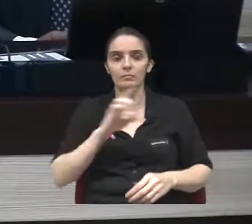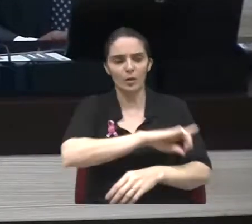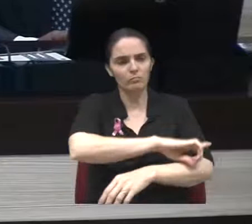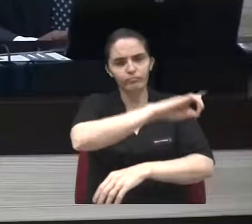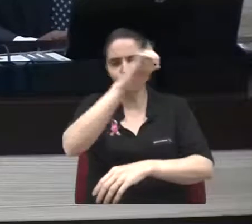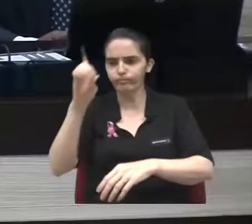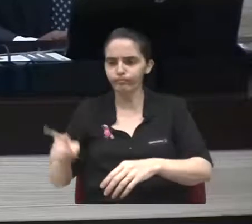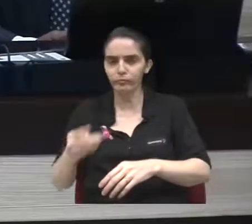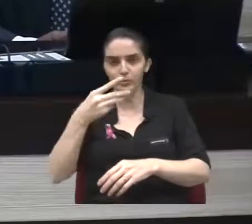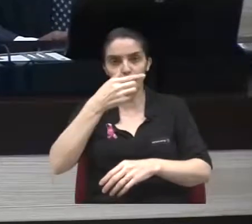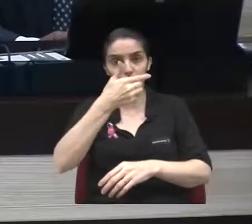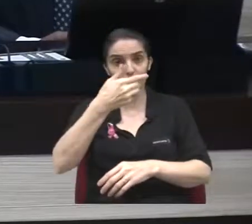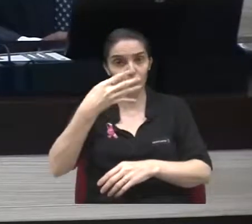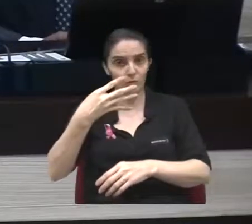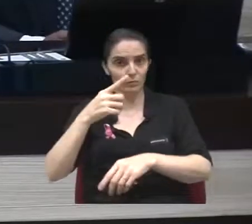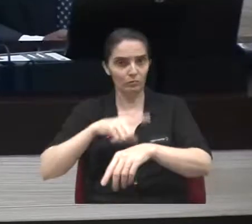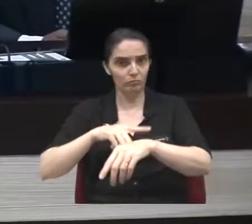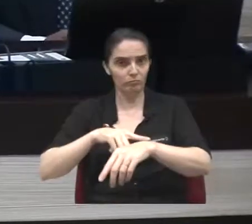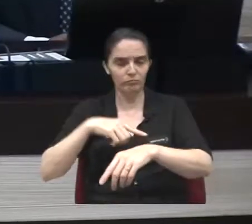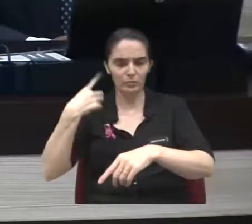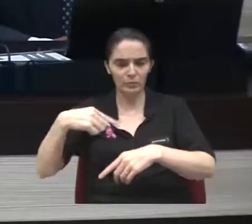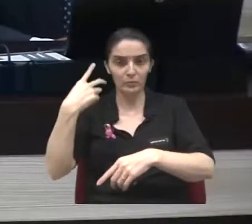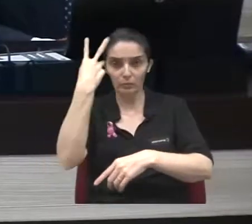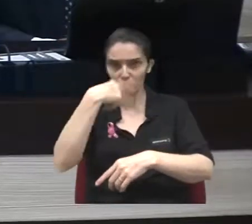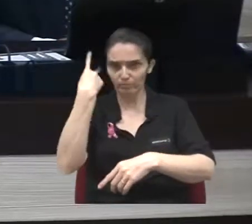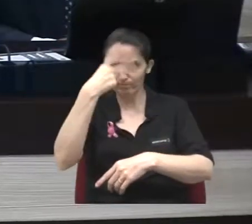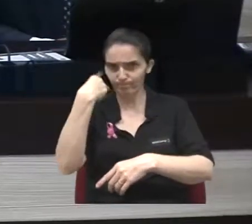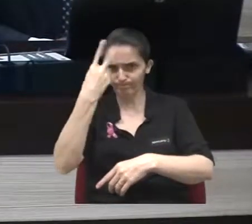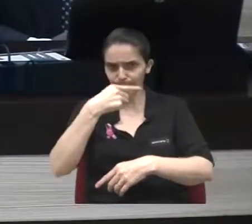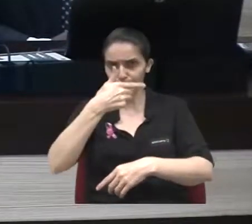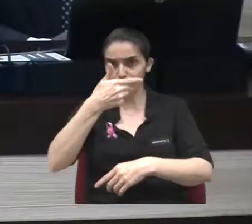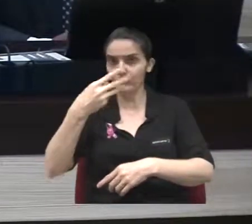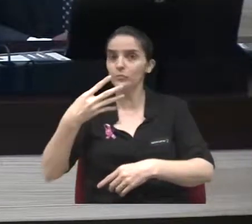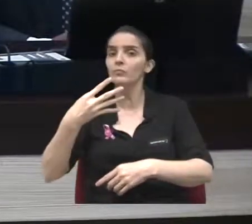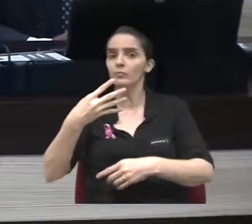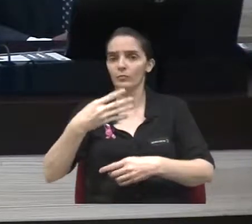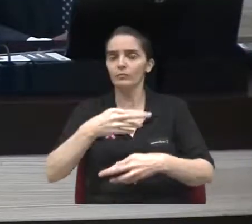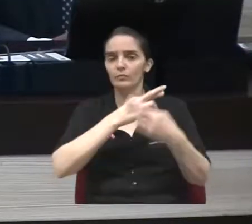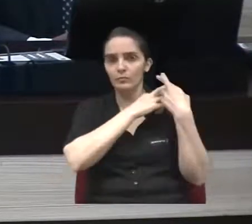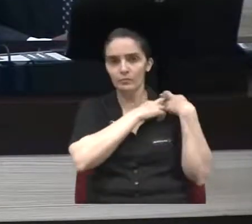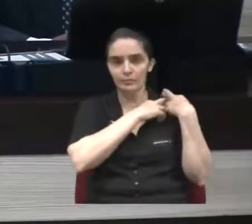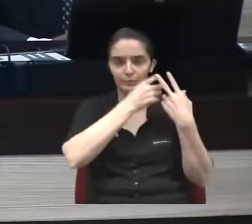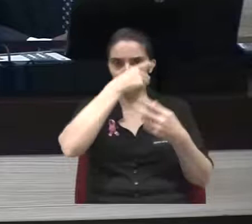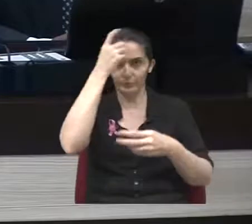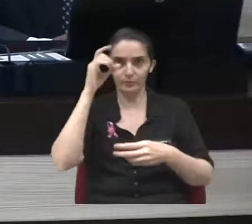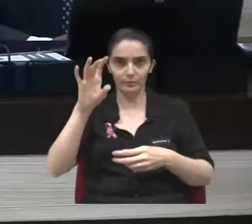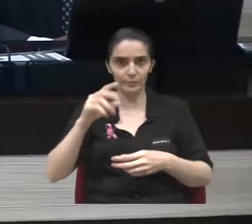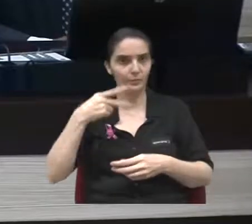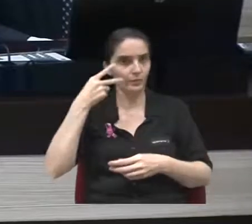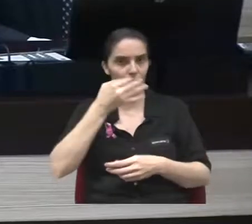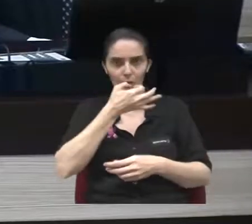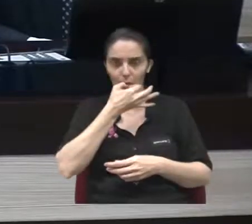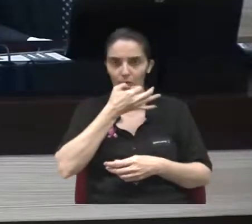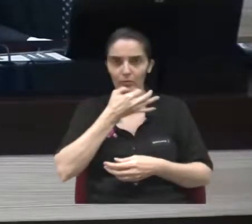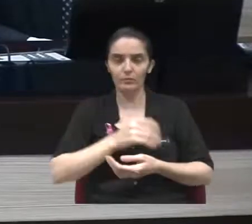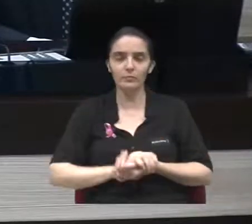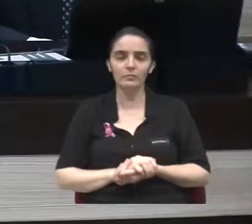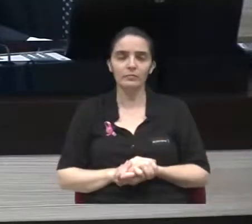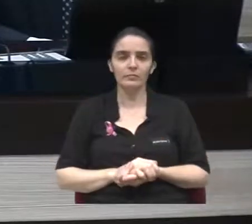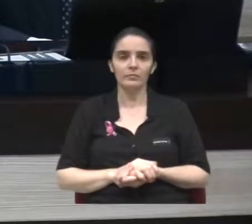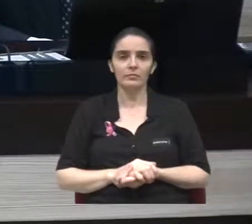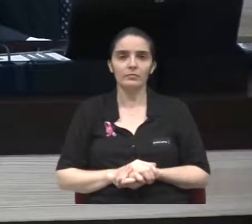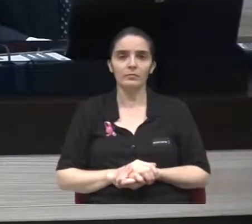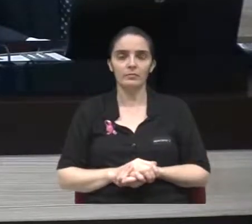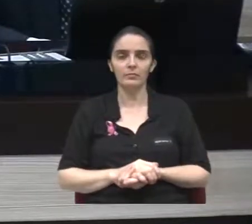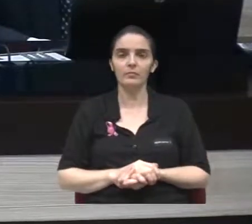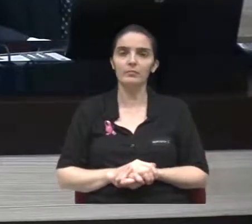Barbosa. O requerimento 535/19 está em discussão. Algum vereador deseja discutir o requerimento? Eu desejo, senhor